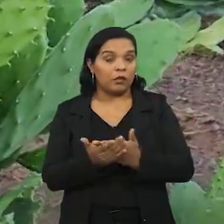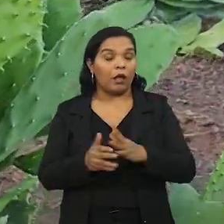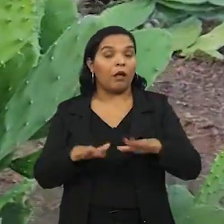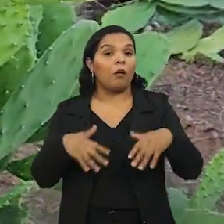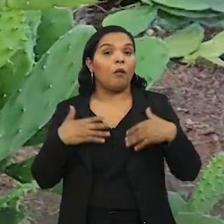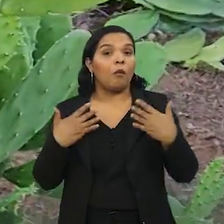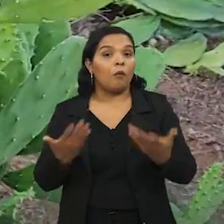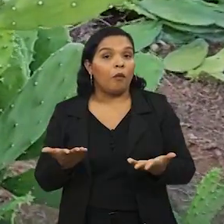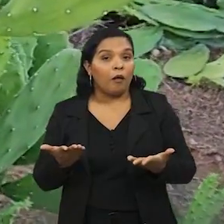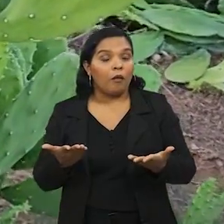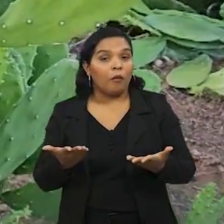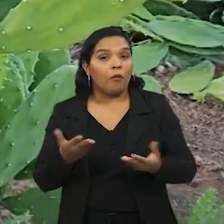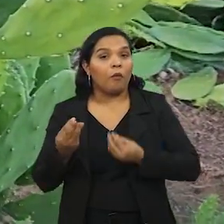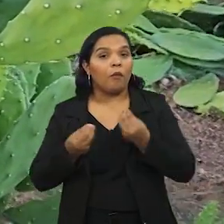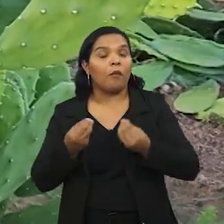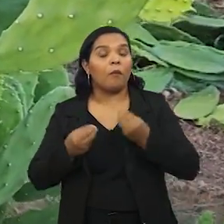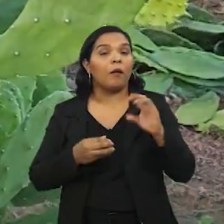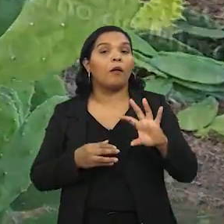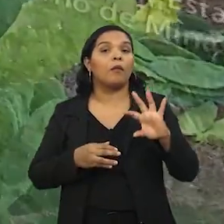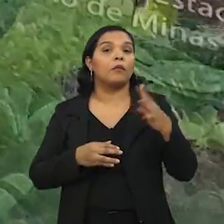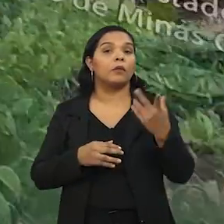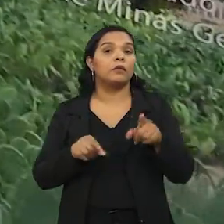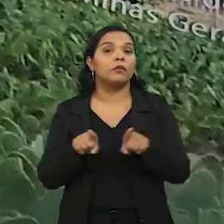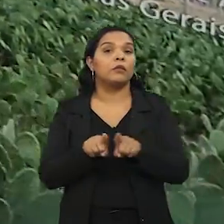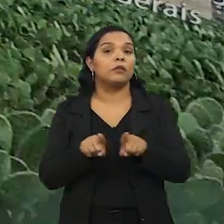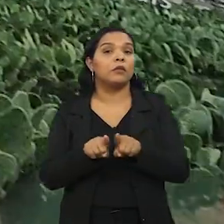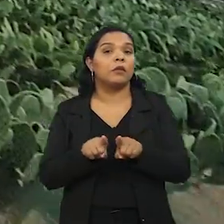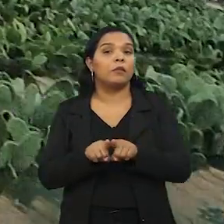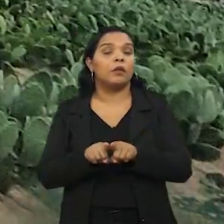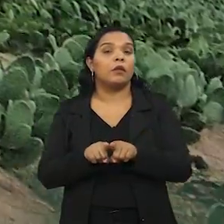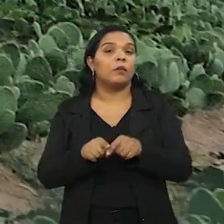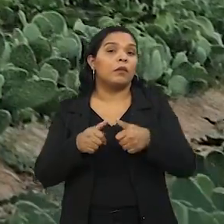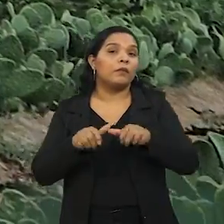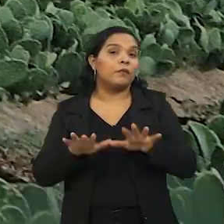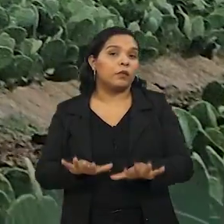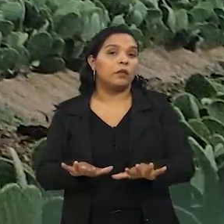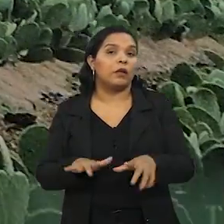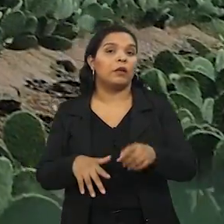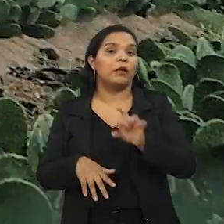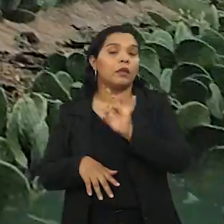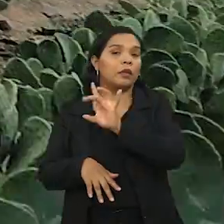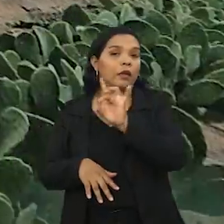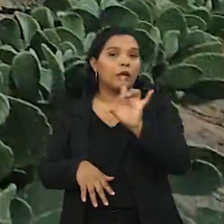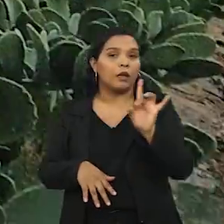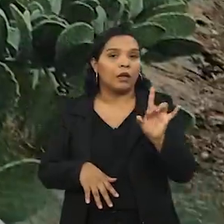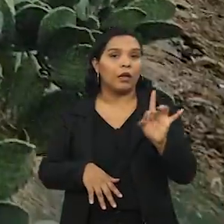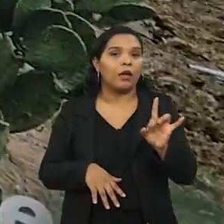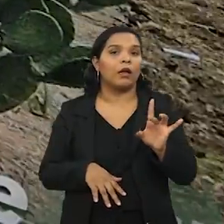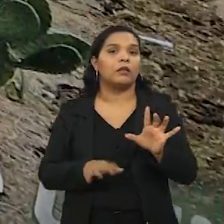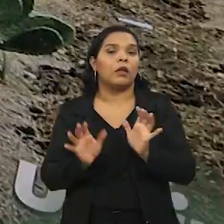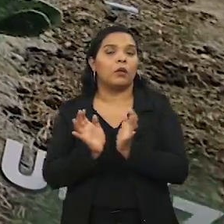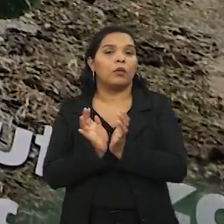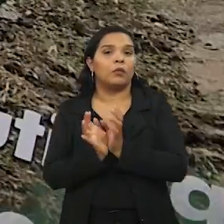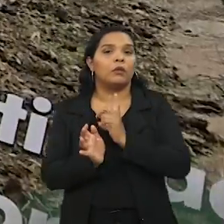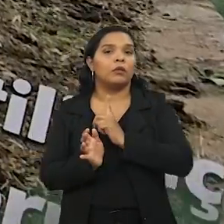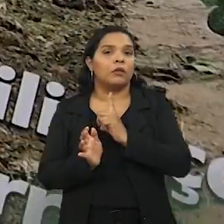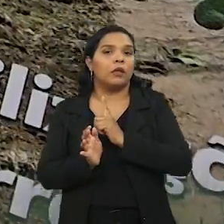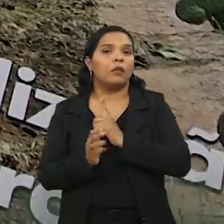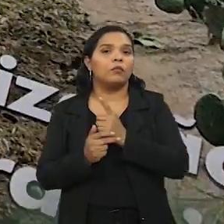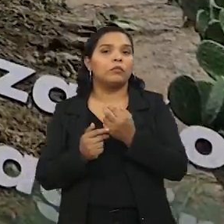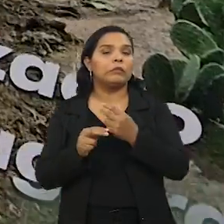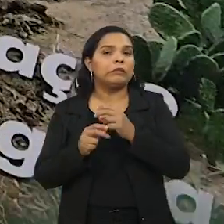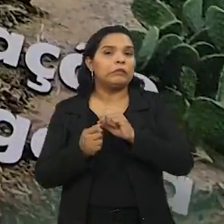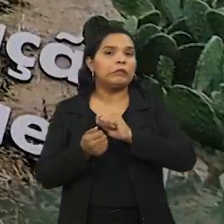o estágio fenológico e a maturidade desse cladódio, pois em cada ordem, em cada broto dela tem um teor de